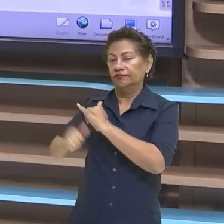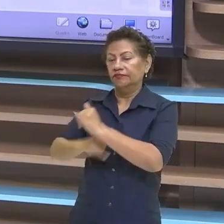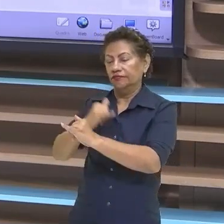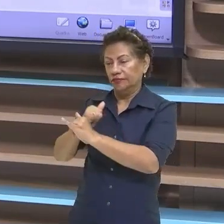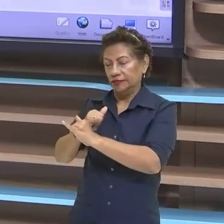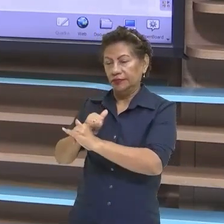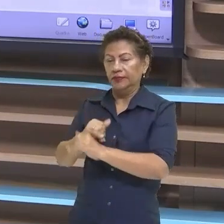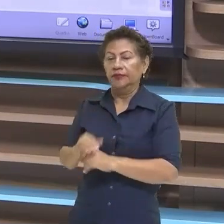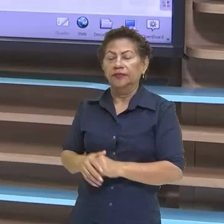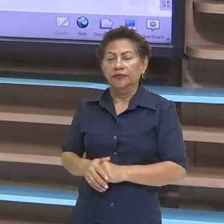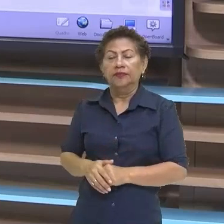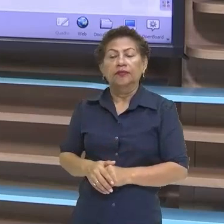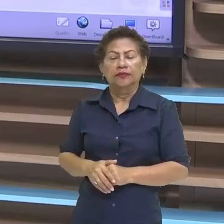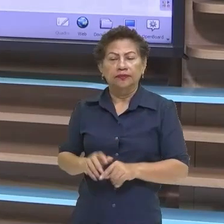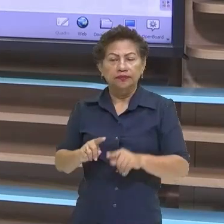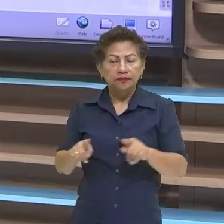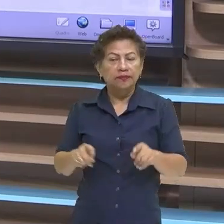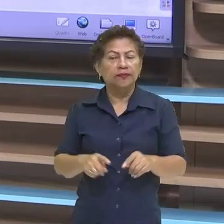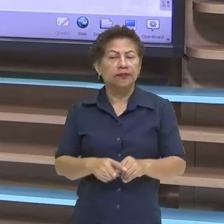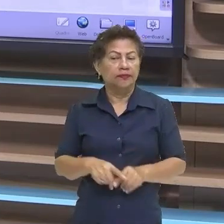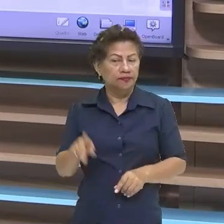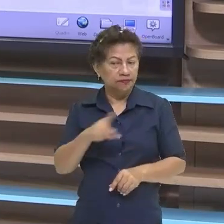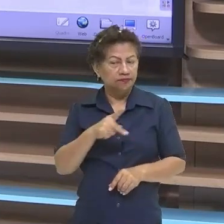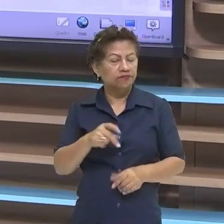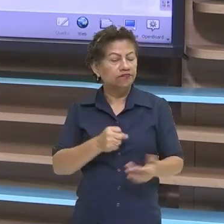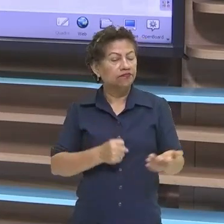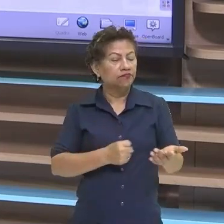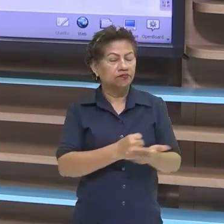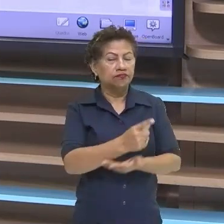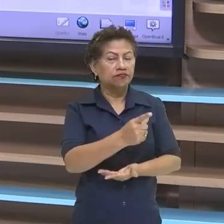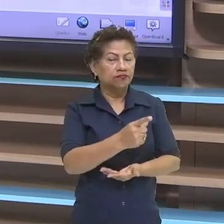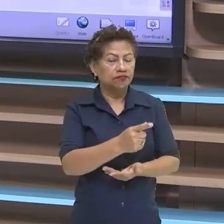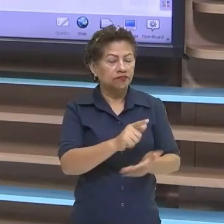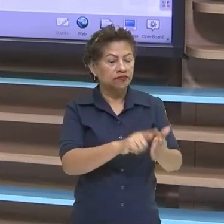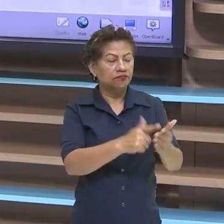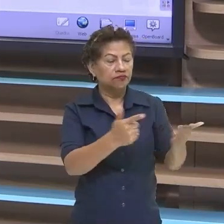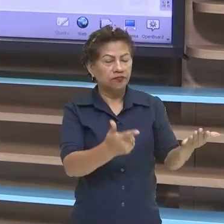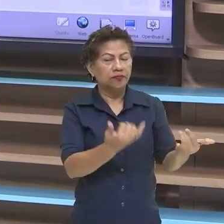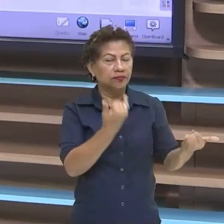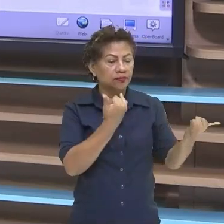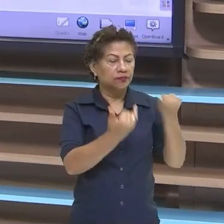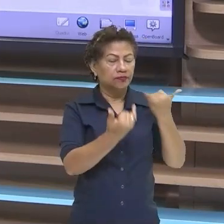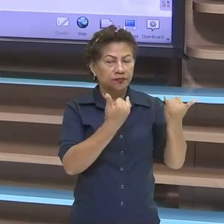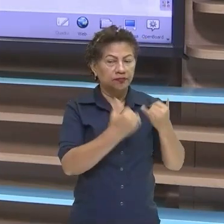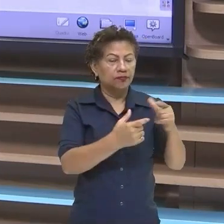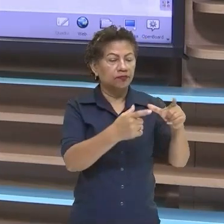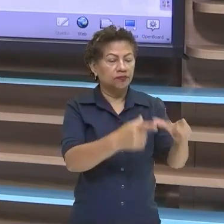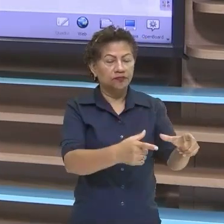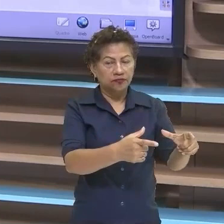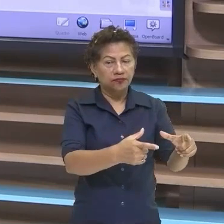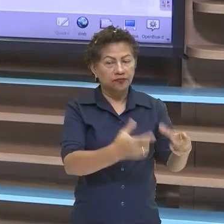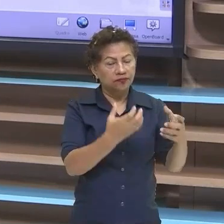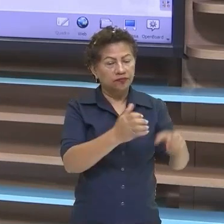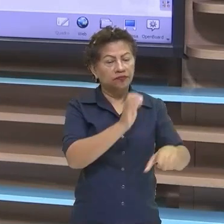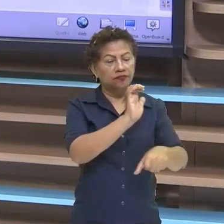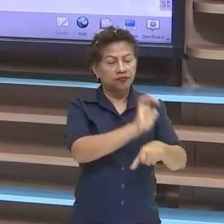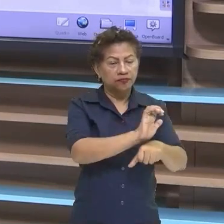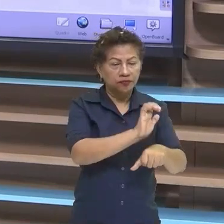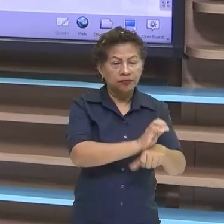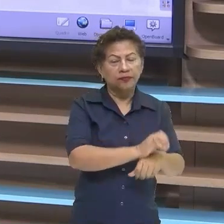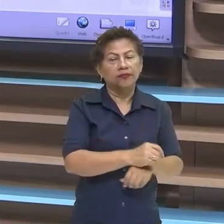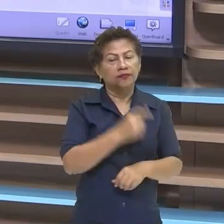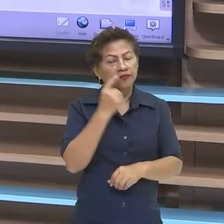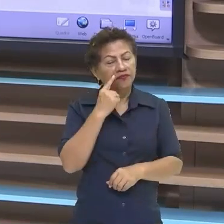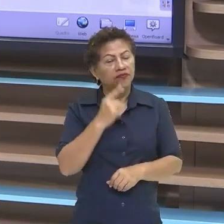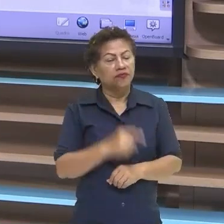local, nesse jornal local, a gente já consegue obter essa informação ali através dele, né? Às vezes você passa ali no